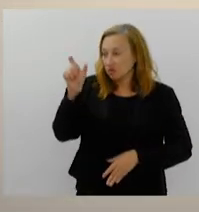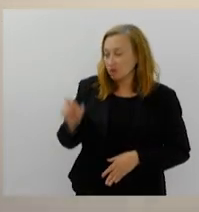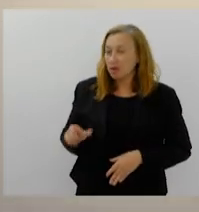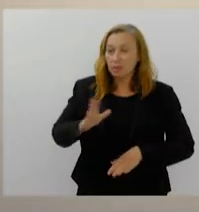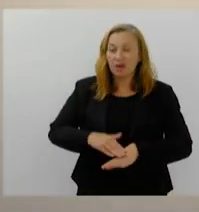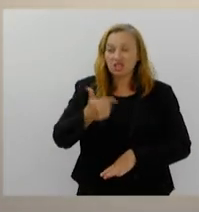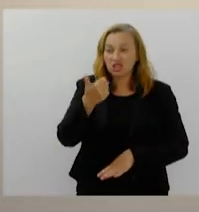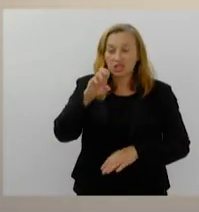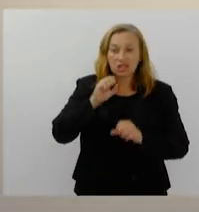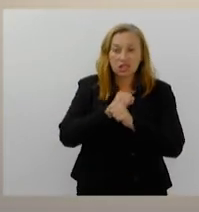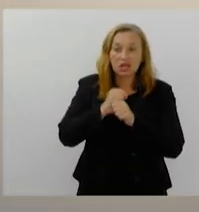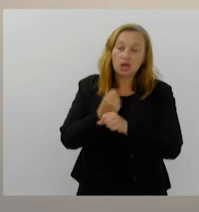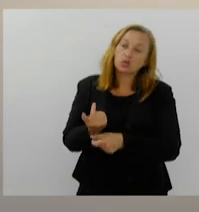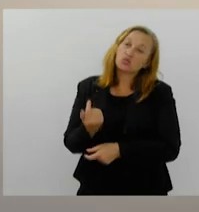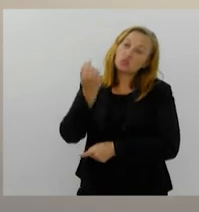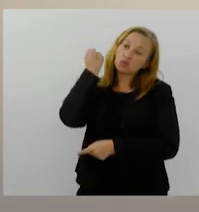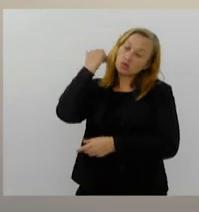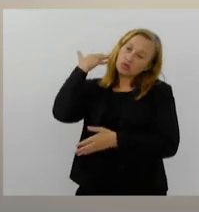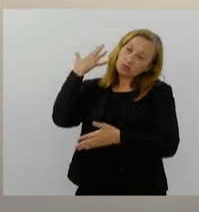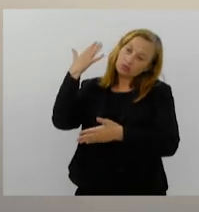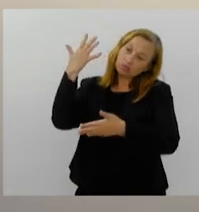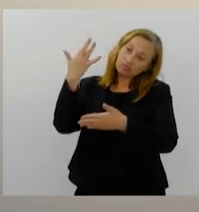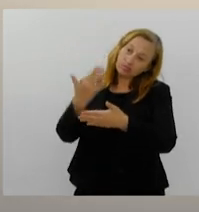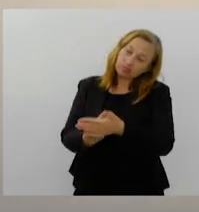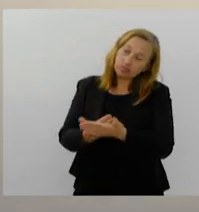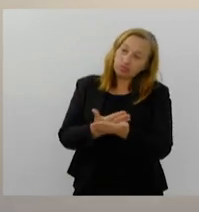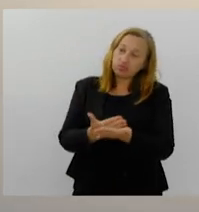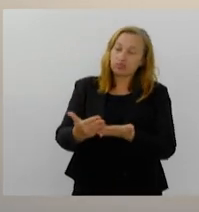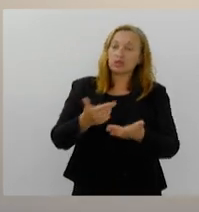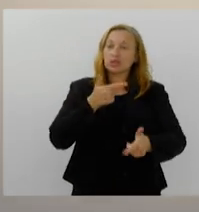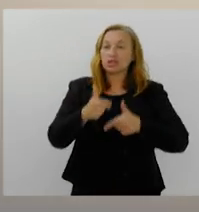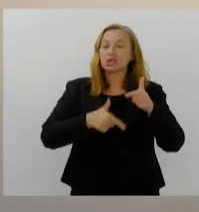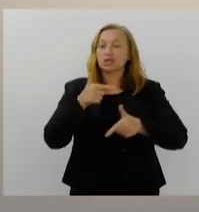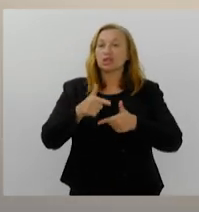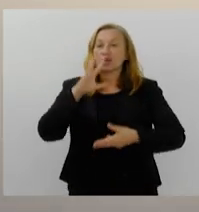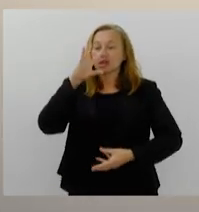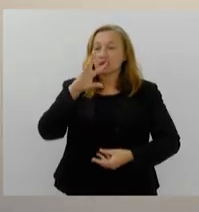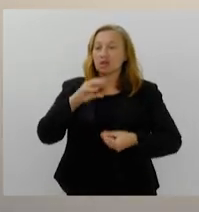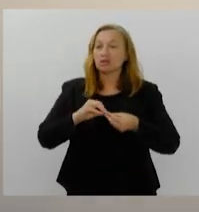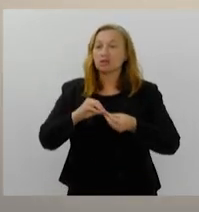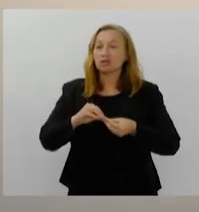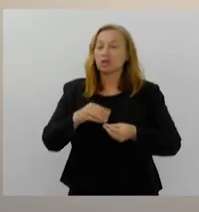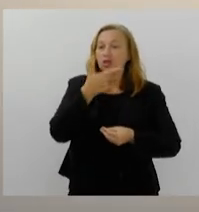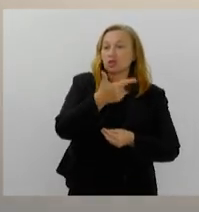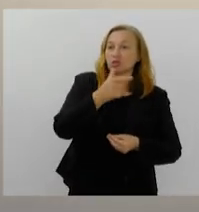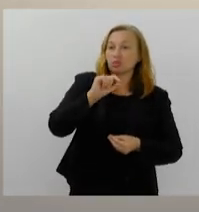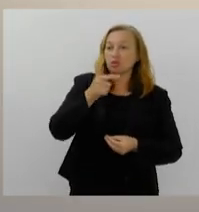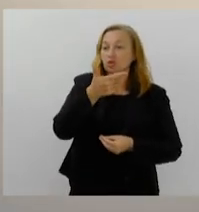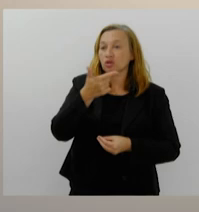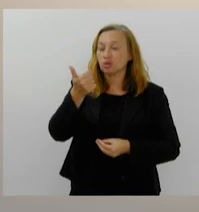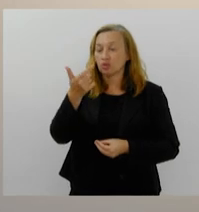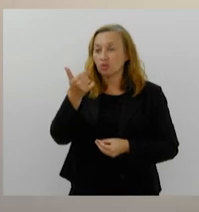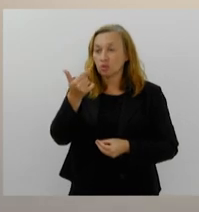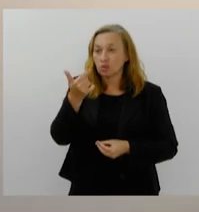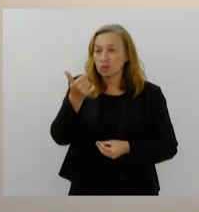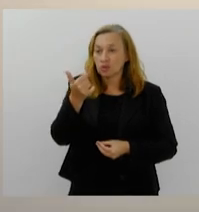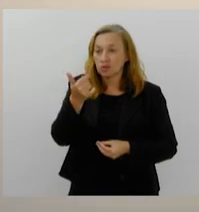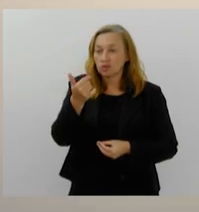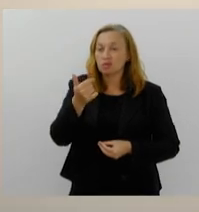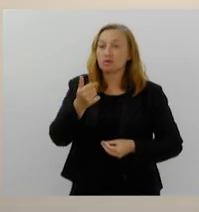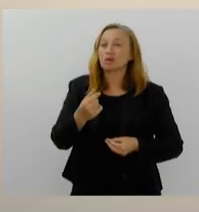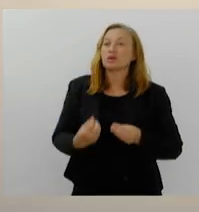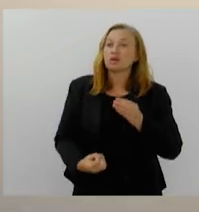15 anos atrás iniciou esse trabalho, que acabou resultando, em 2012, pela